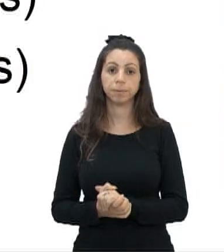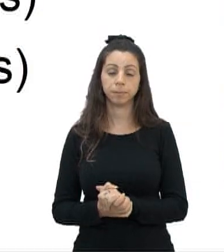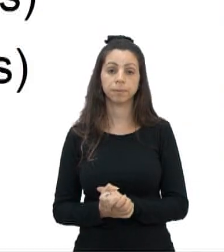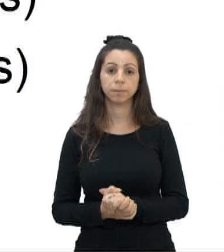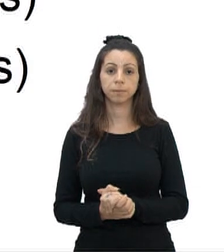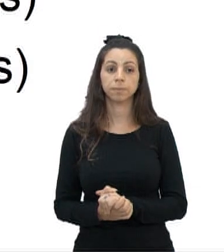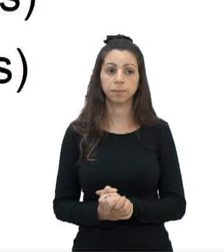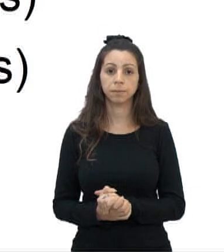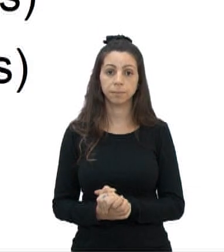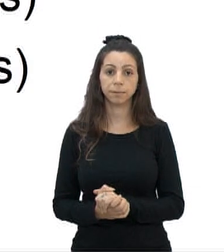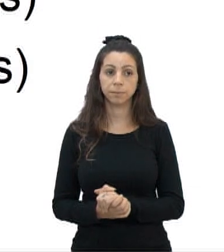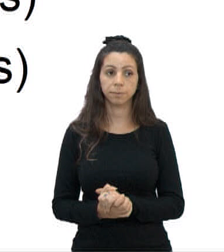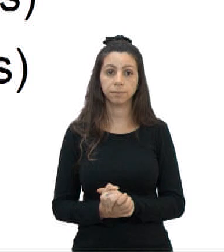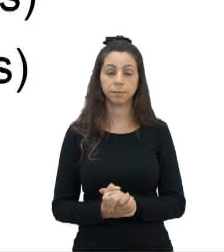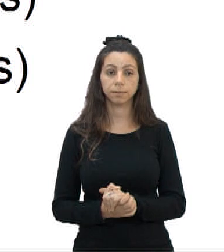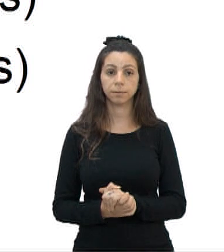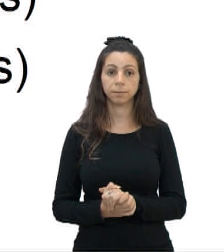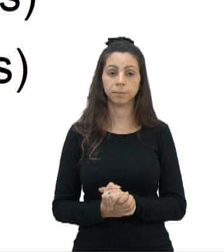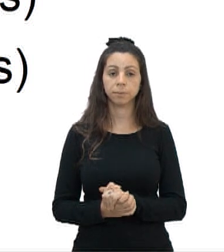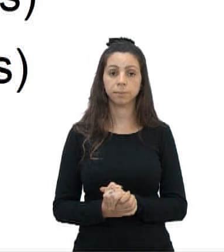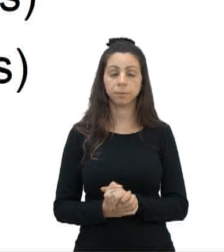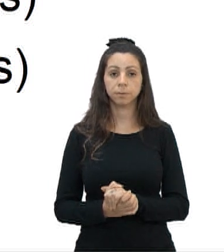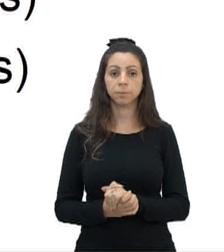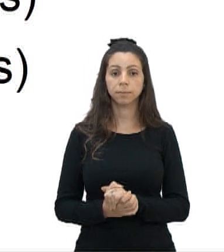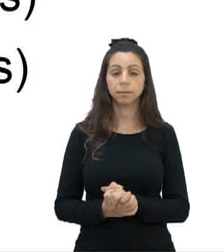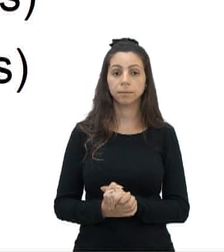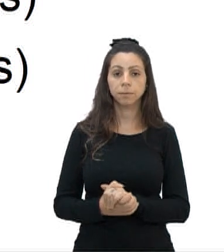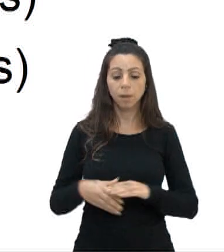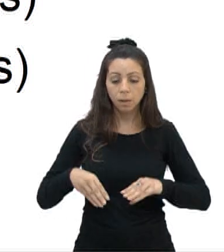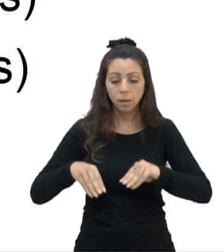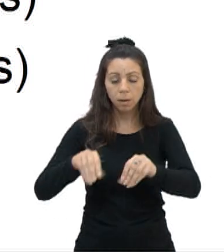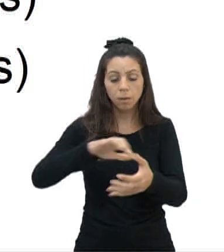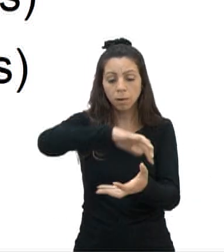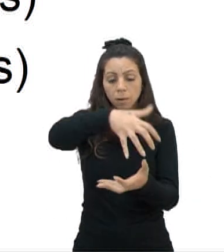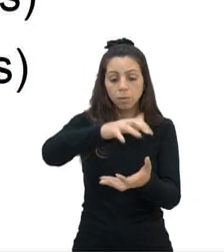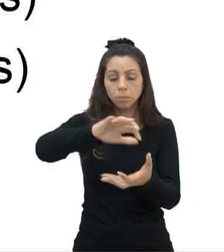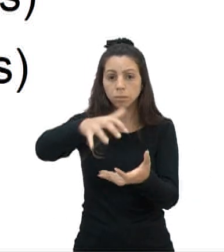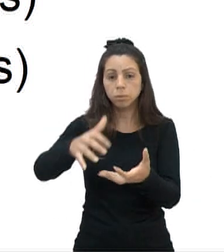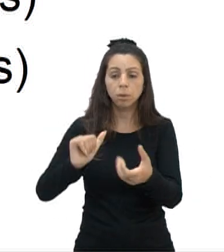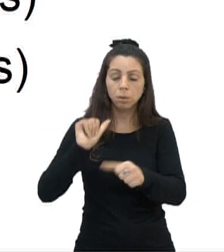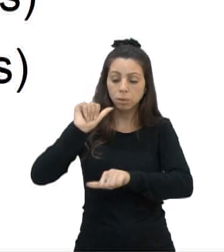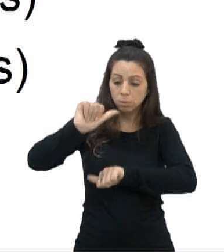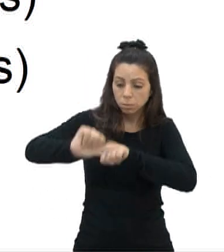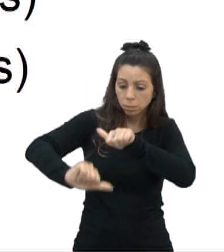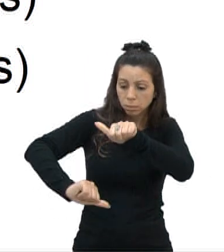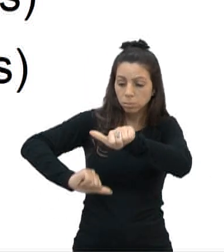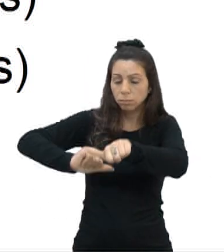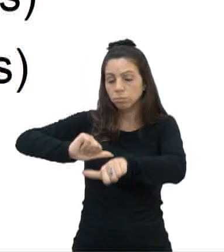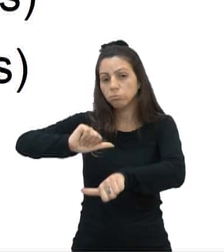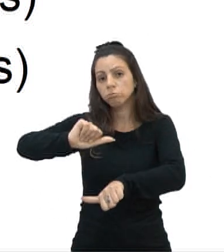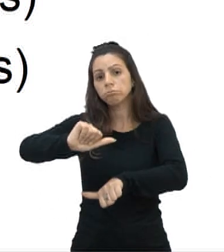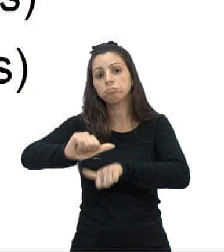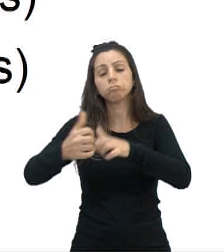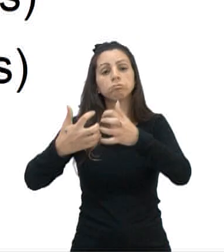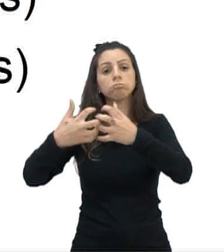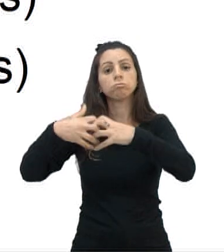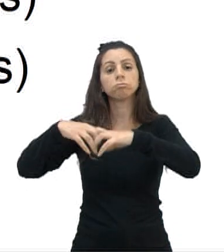terrestre. E aqui, ó, o relevo terrestre encontra-se em constante transformação em função